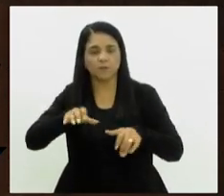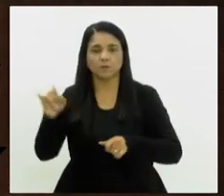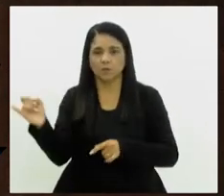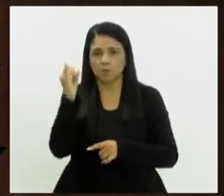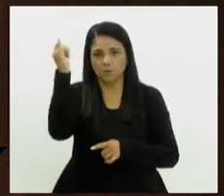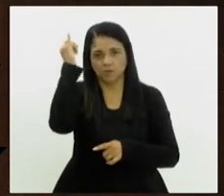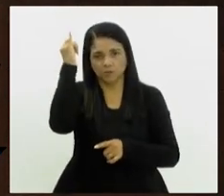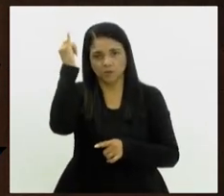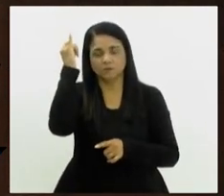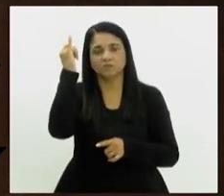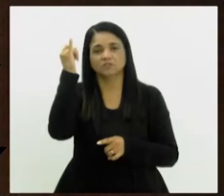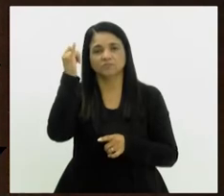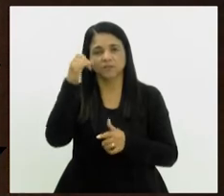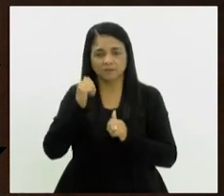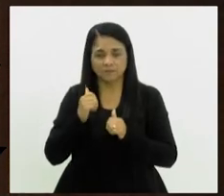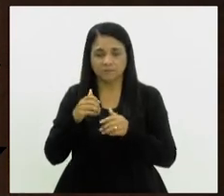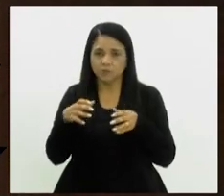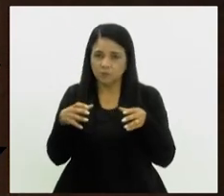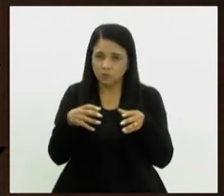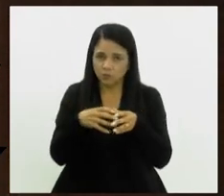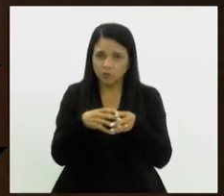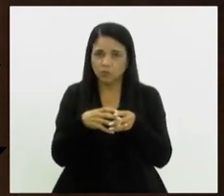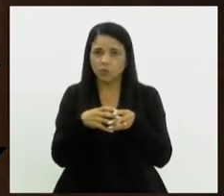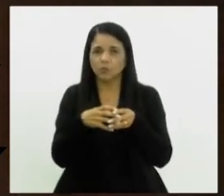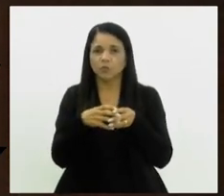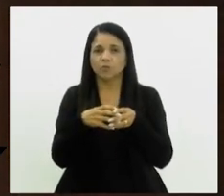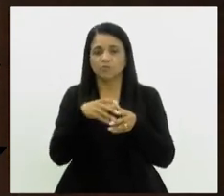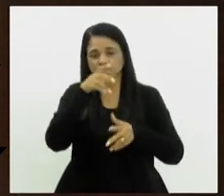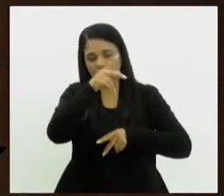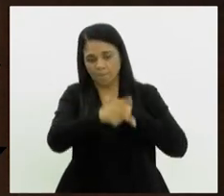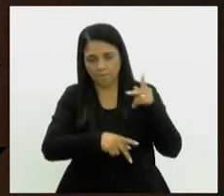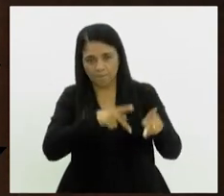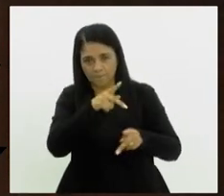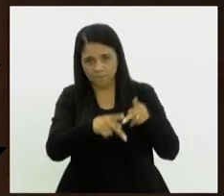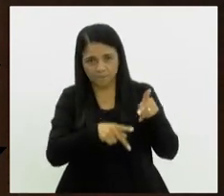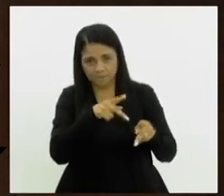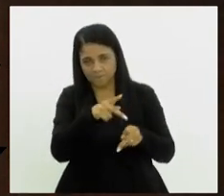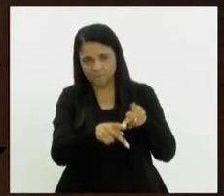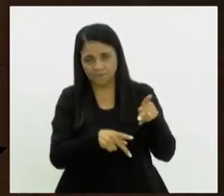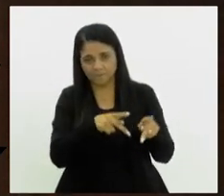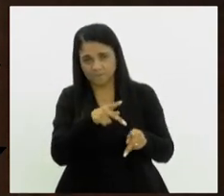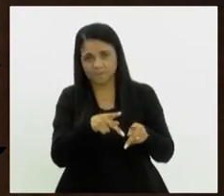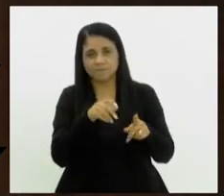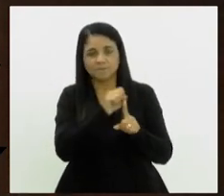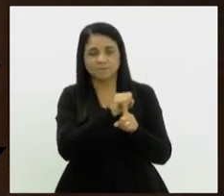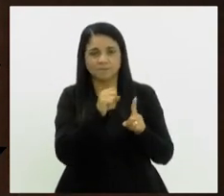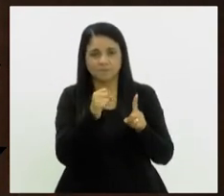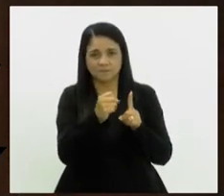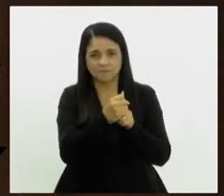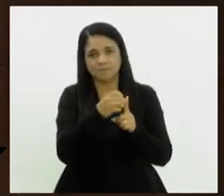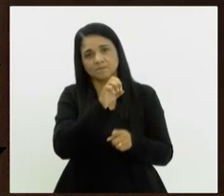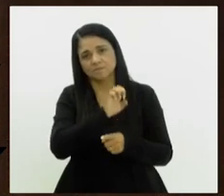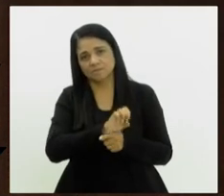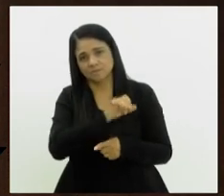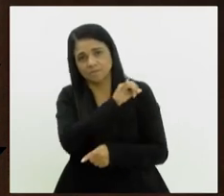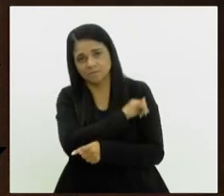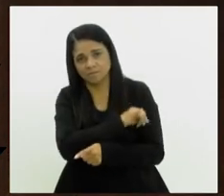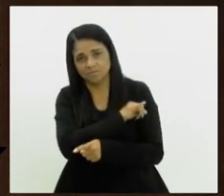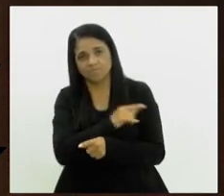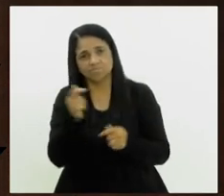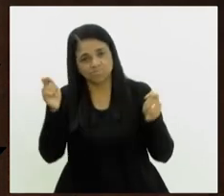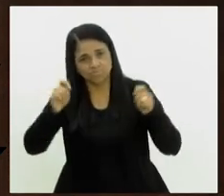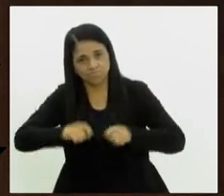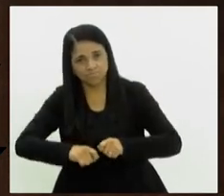importante para que esse segmento, o maior segmento populacional da nossa sociedade, do Estado do Rio de Janeiro, possa